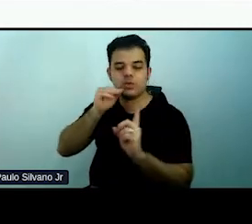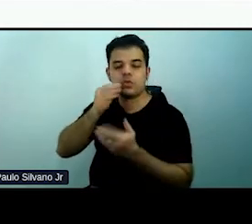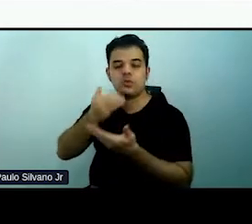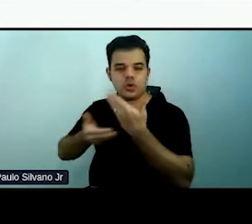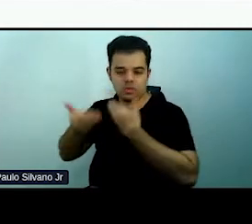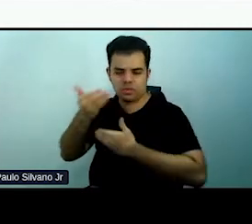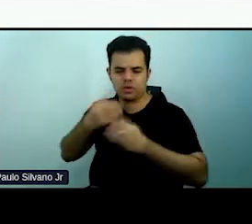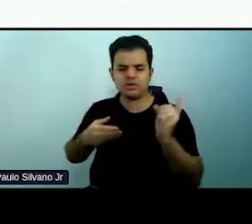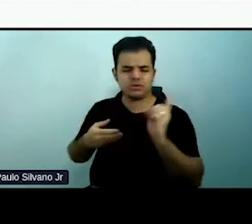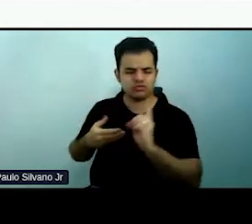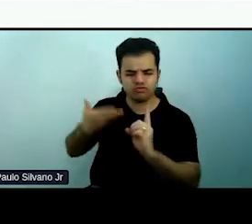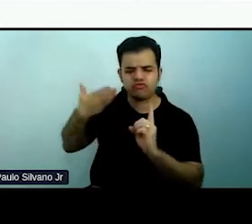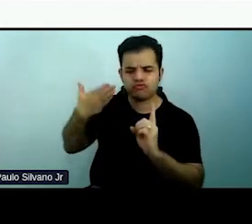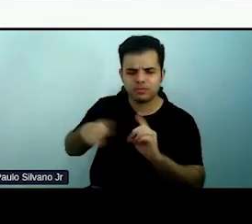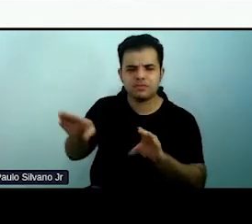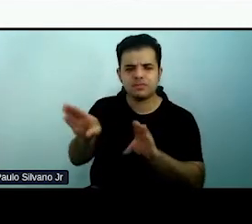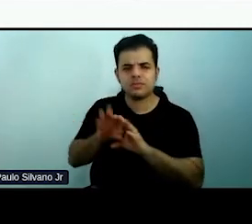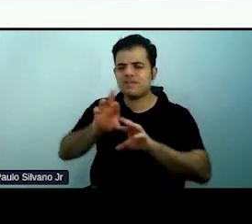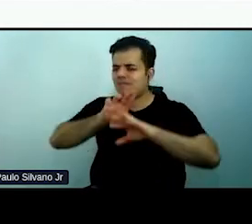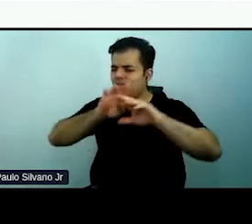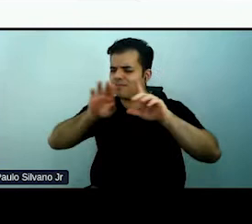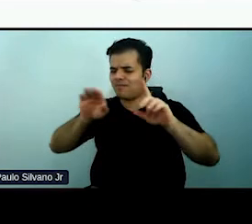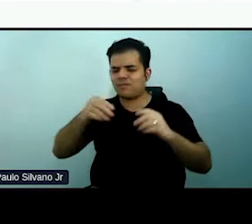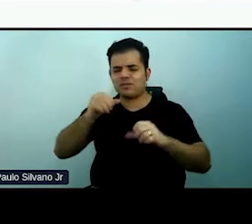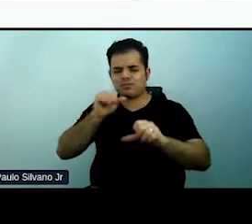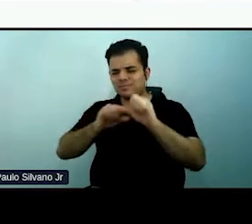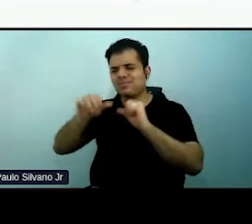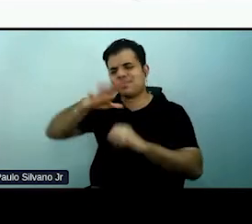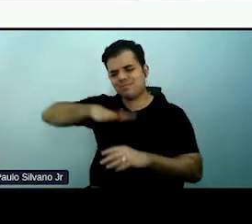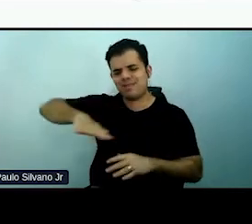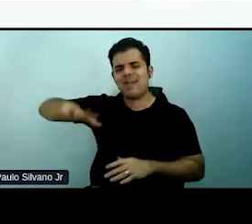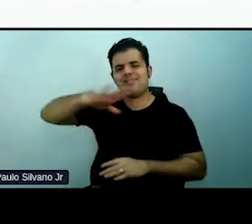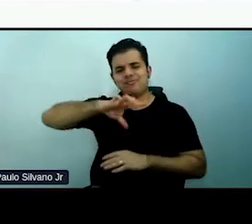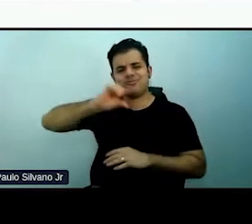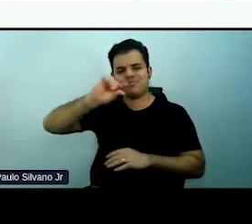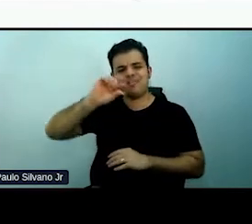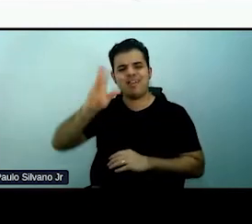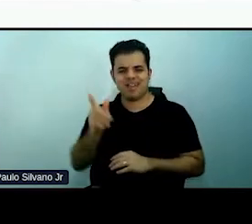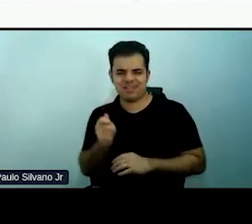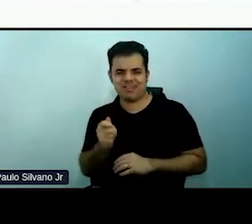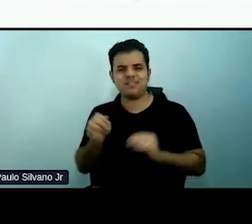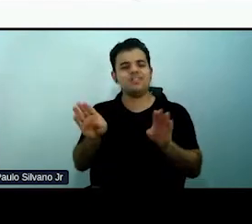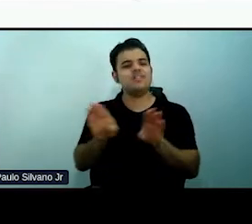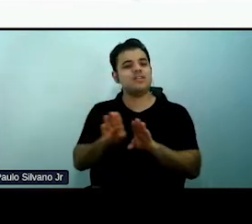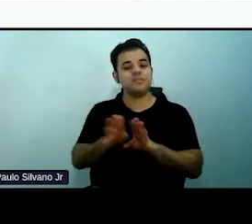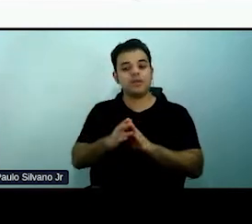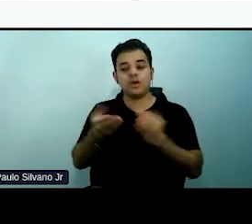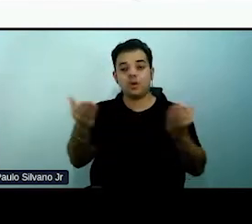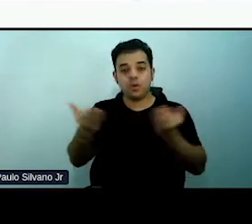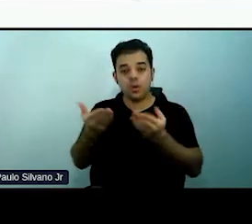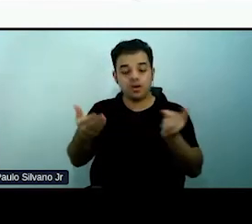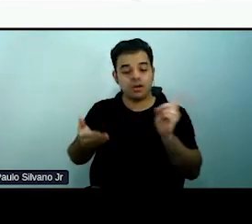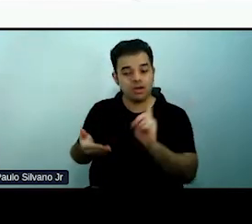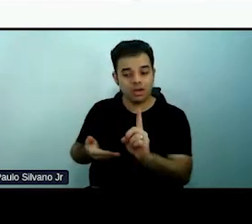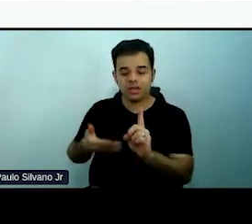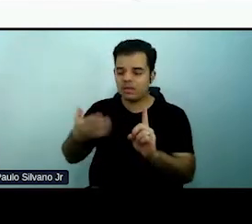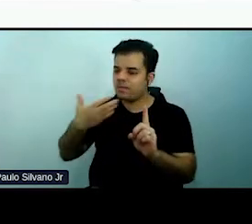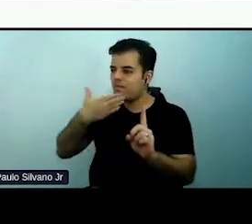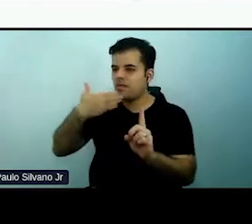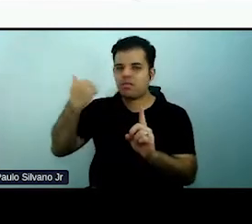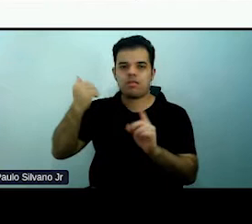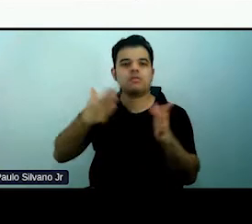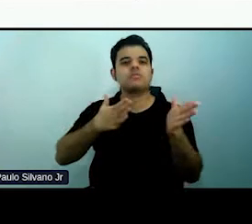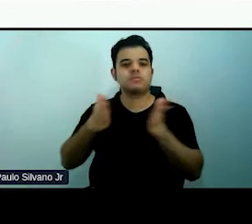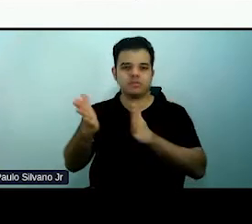ele está chegando até os diversos momentos que ele passa aqui no nosso ambiente. E hoje, para tornar o nosso onboarding cada vez mais